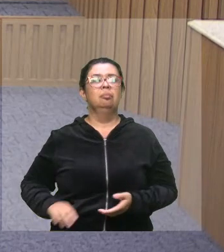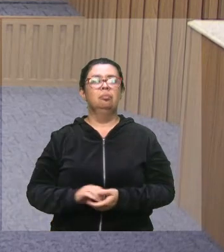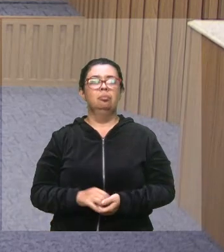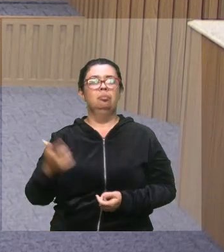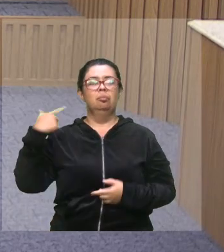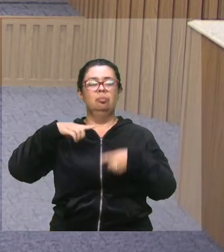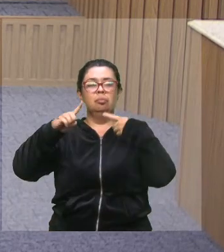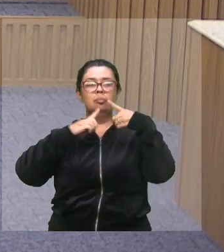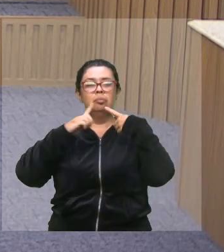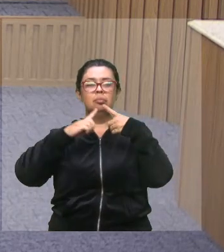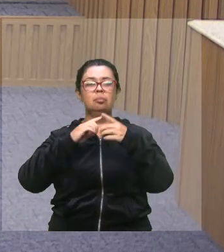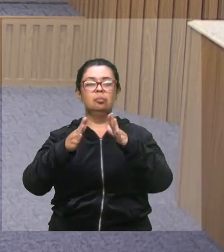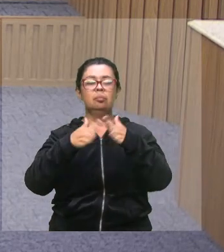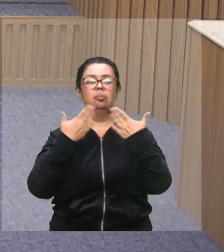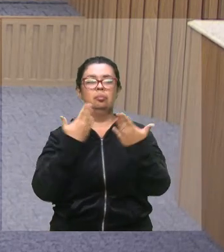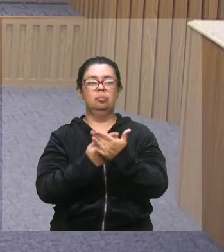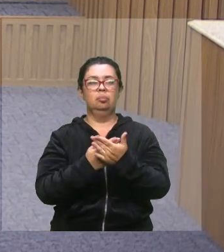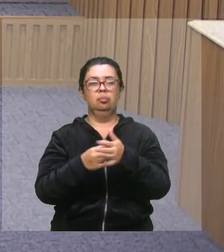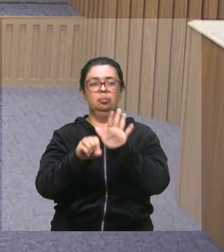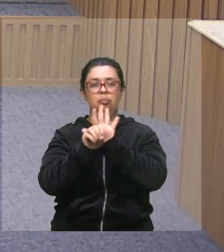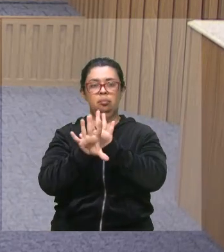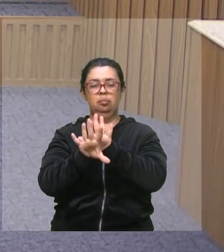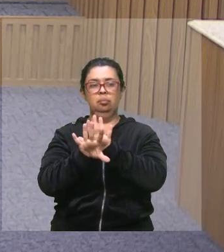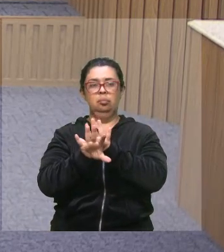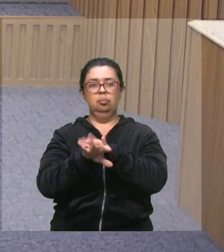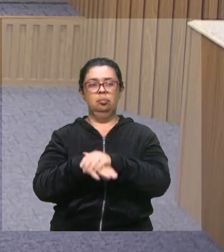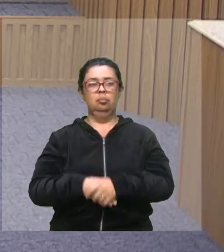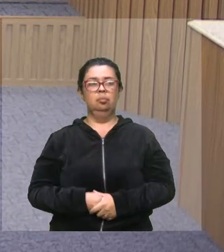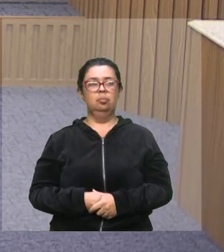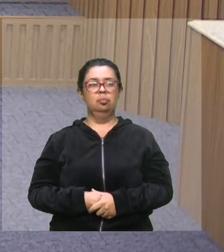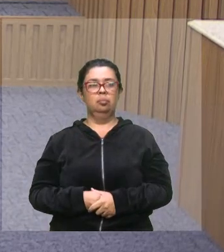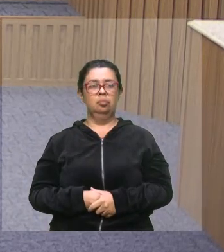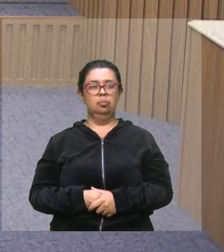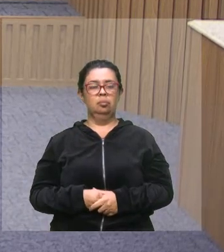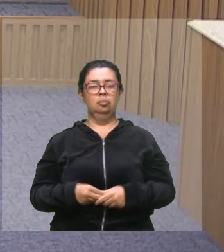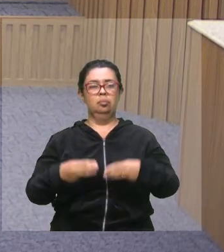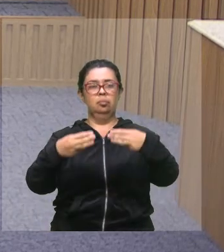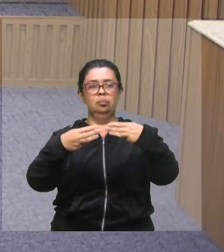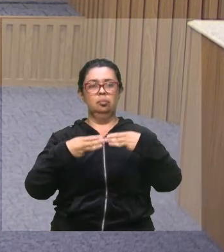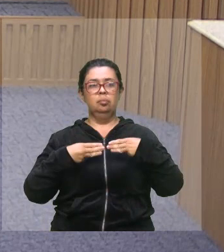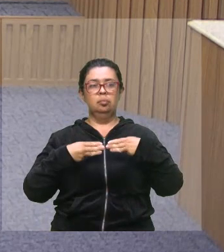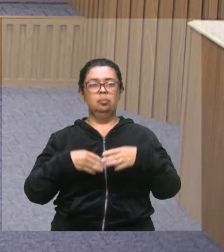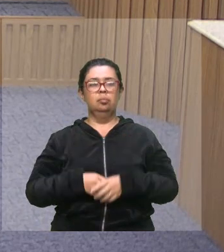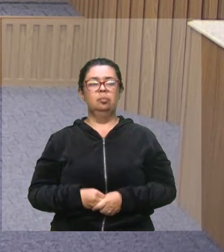Continua em discussão os requerimentos, indicações e moções.